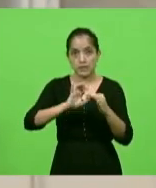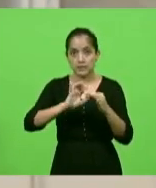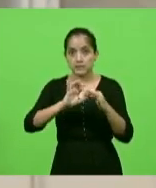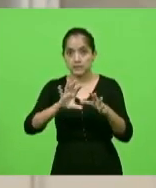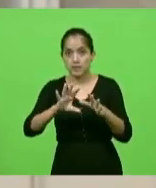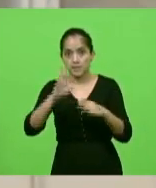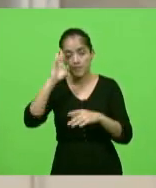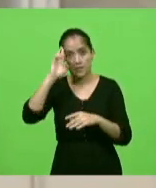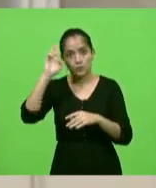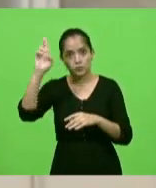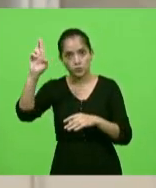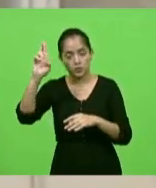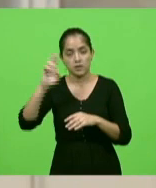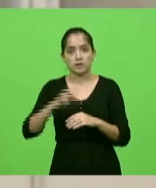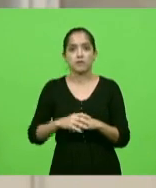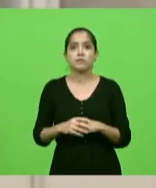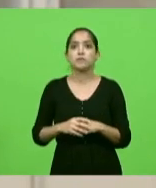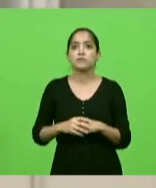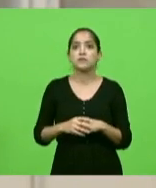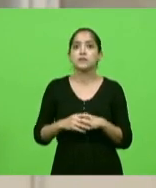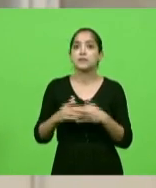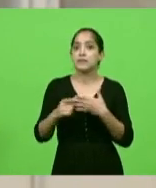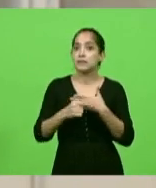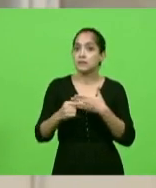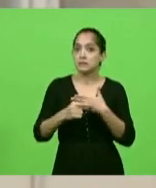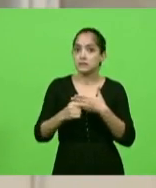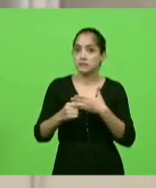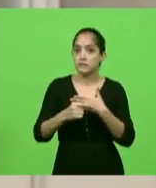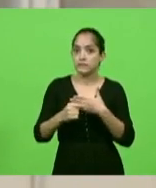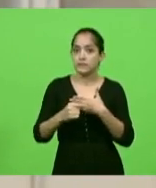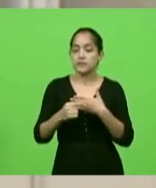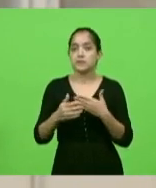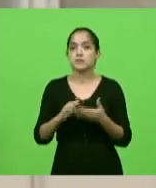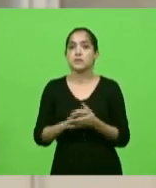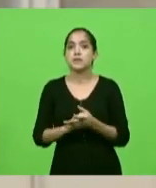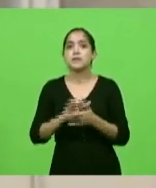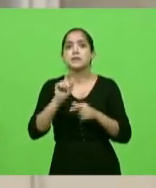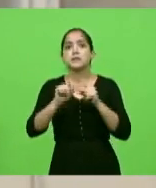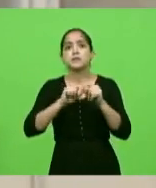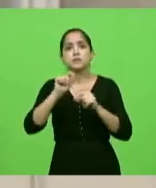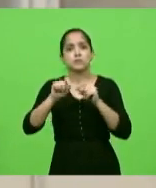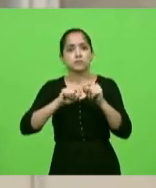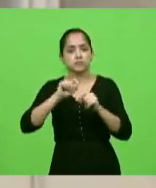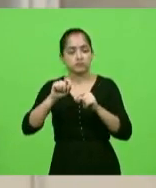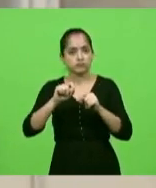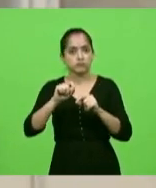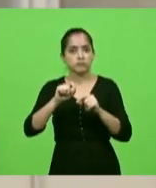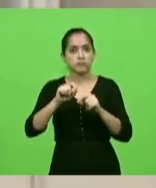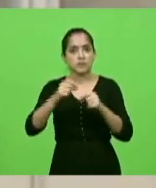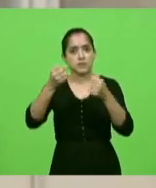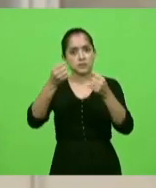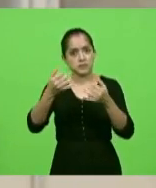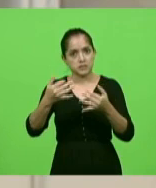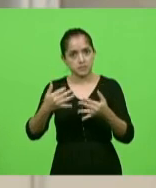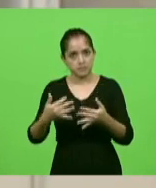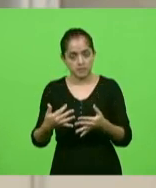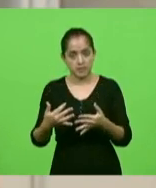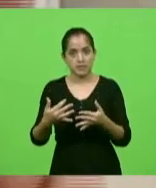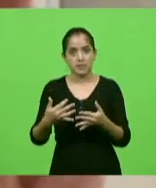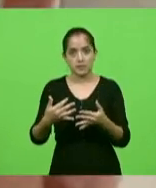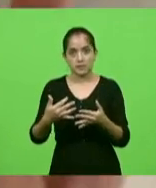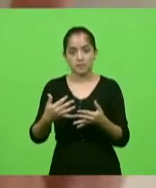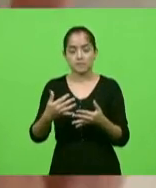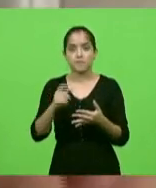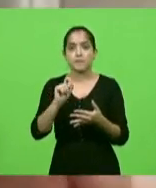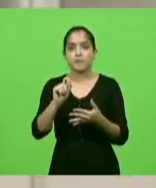e pelo chefe da defesa da casa civil que conta ao final também